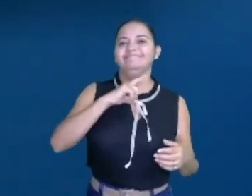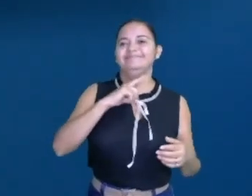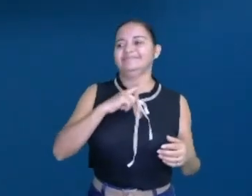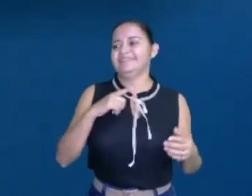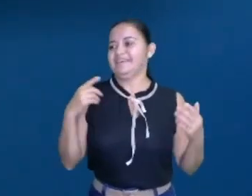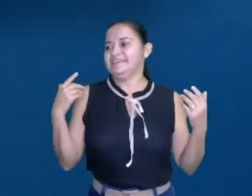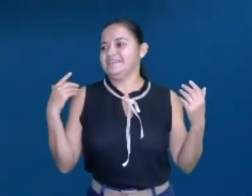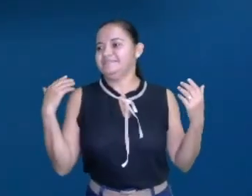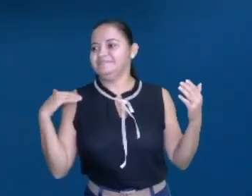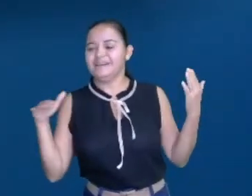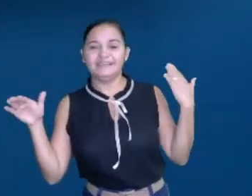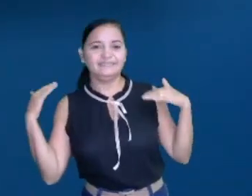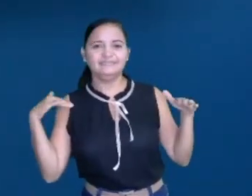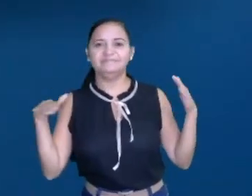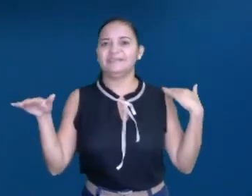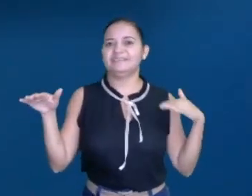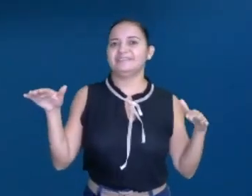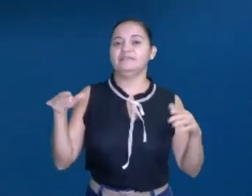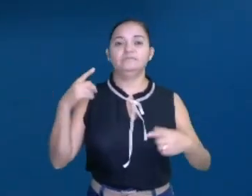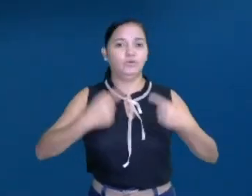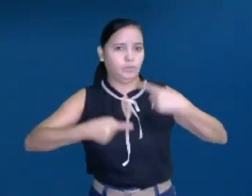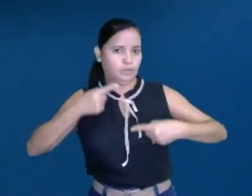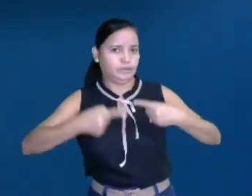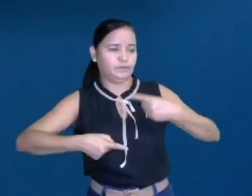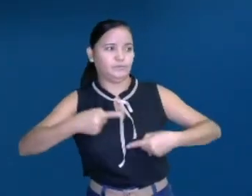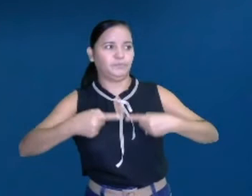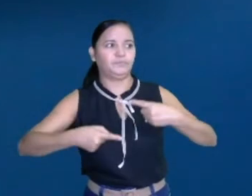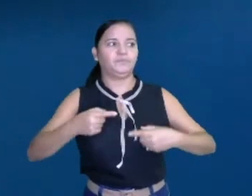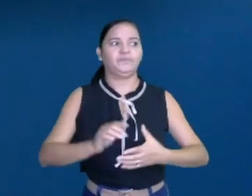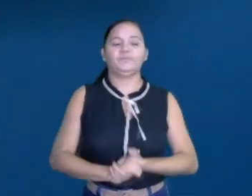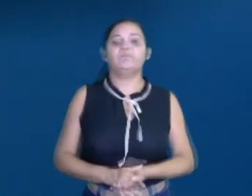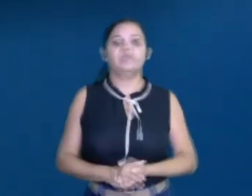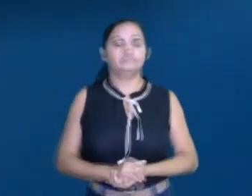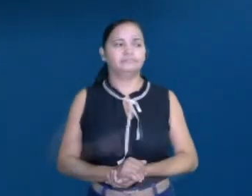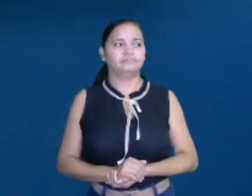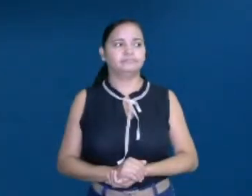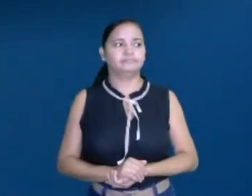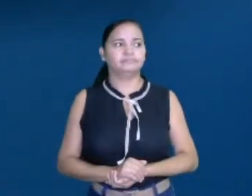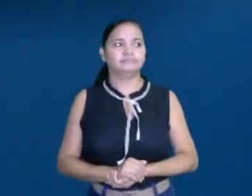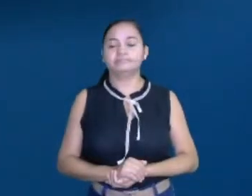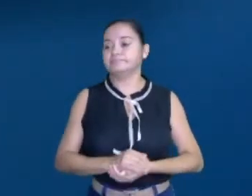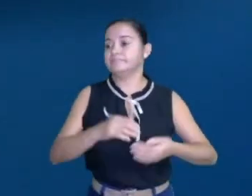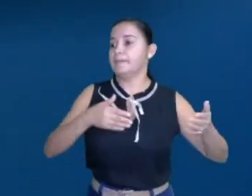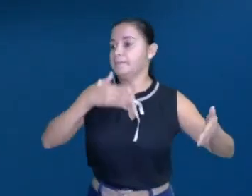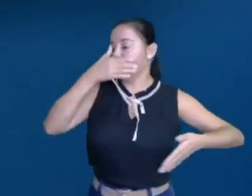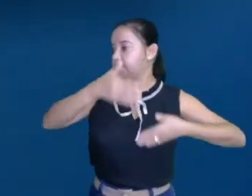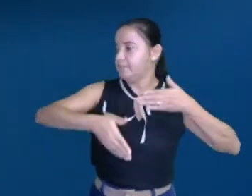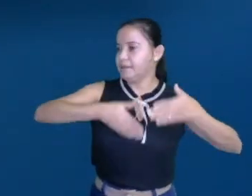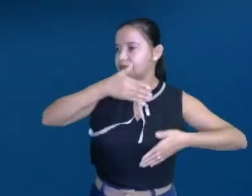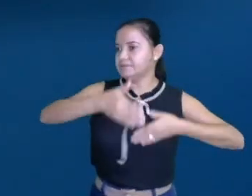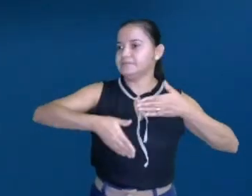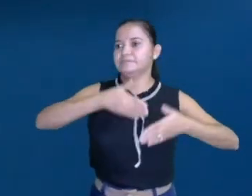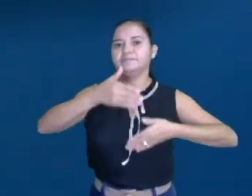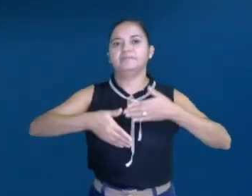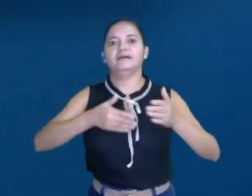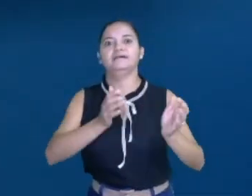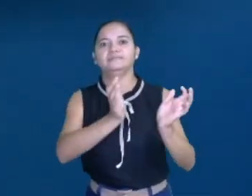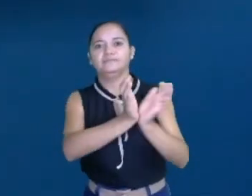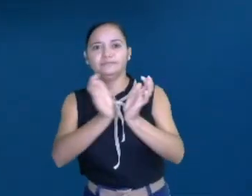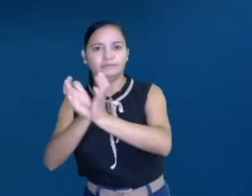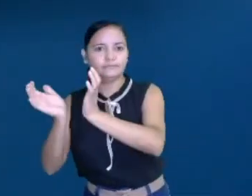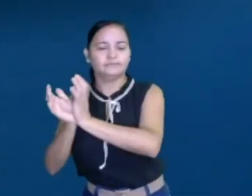mais divertido, né? E o político. Lembrar que, para se participar desses grupos, né,